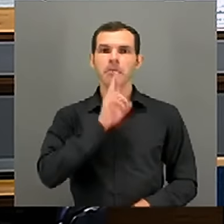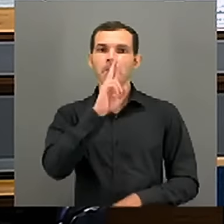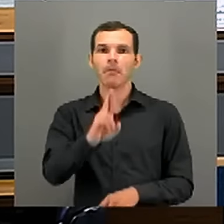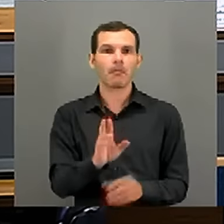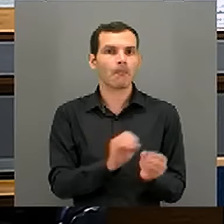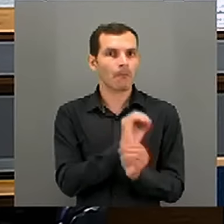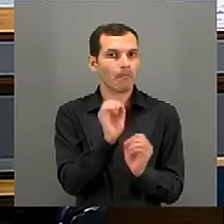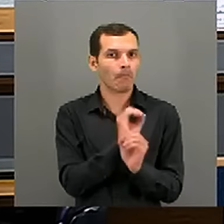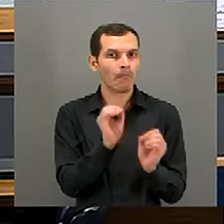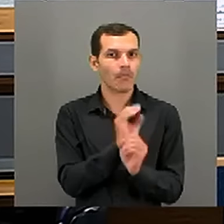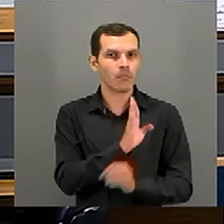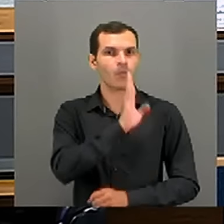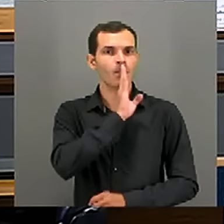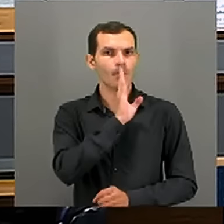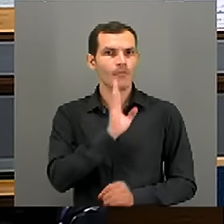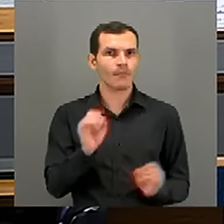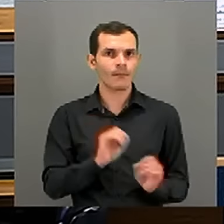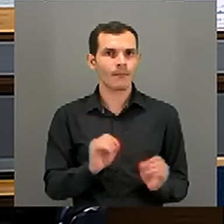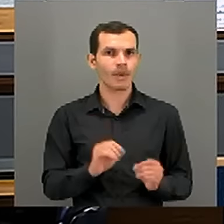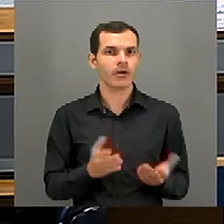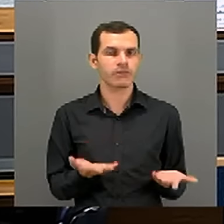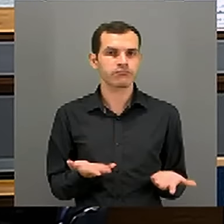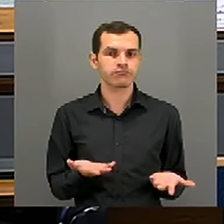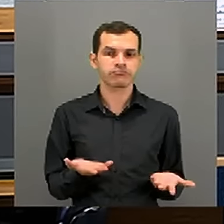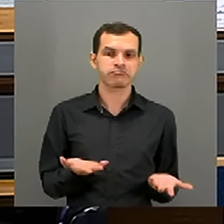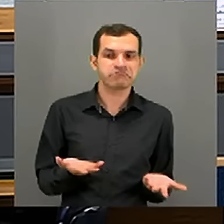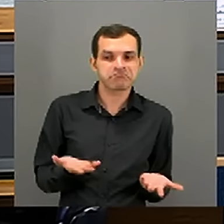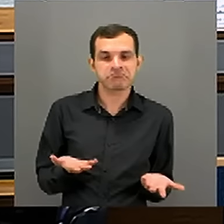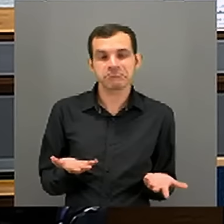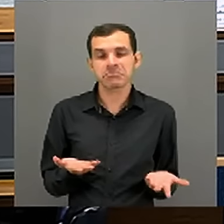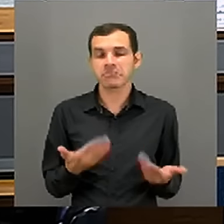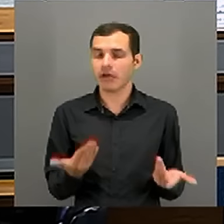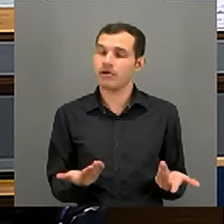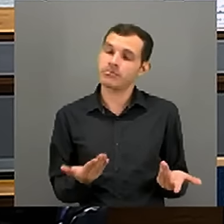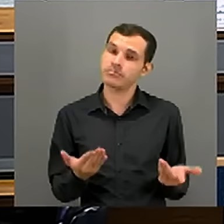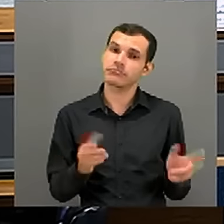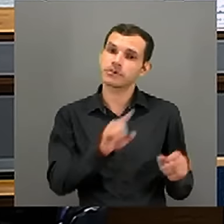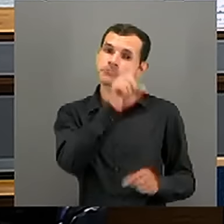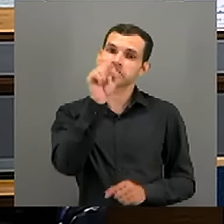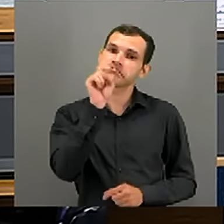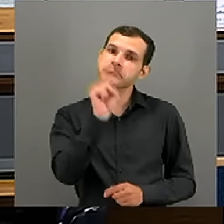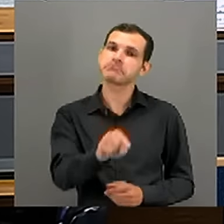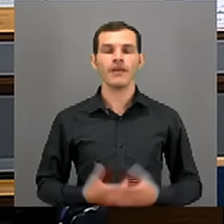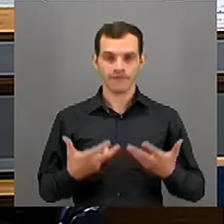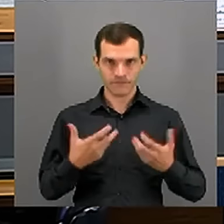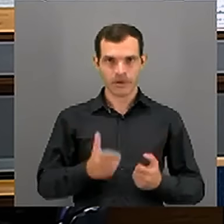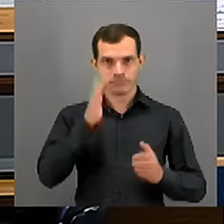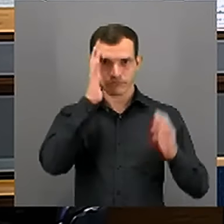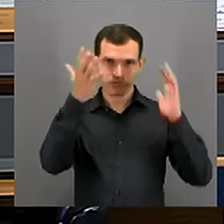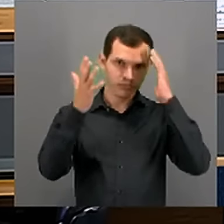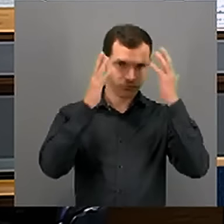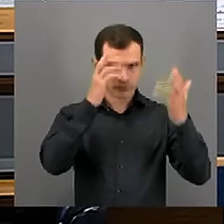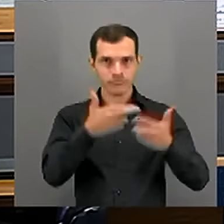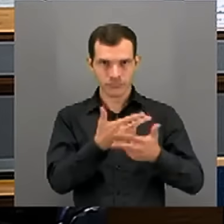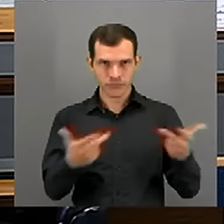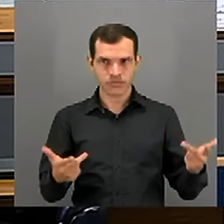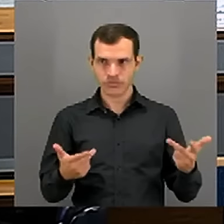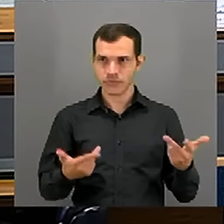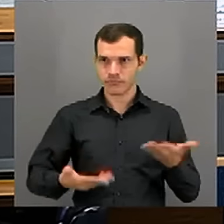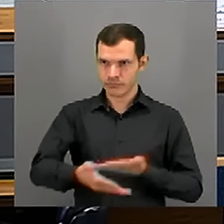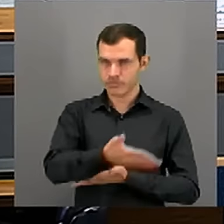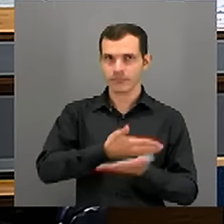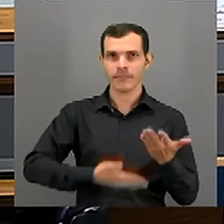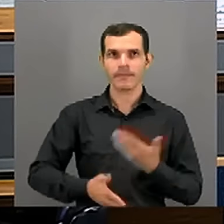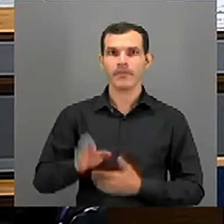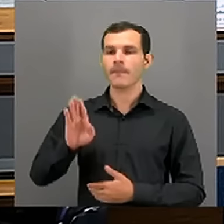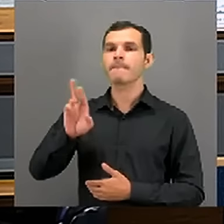então está no ar. O caso Paquetá está no ar, com um ponto de interrogação. Senhor Bruno, o senhor